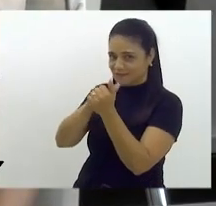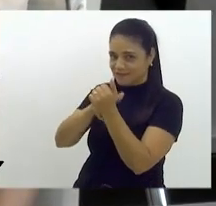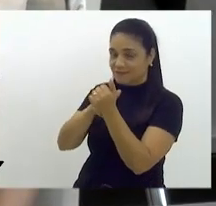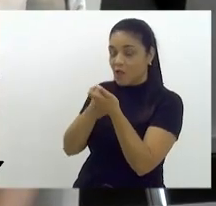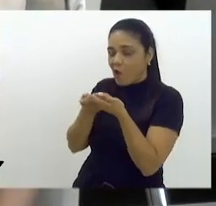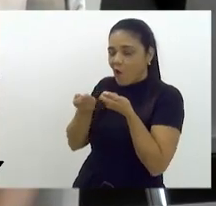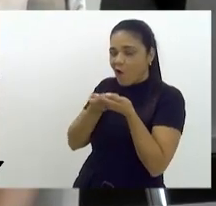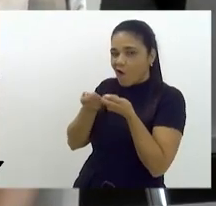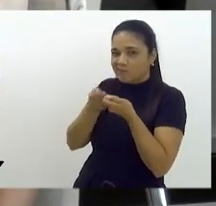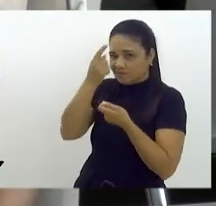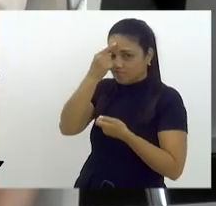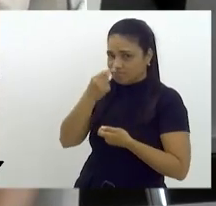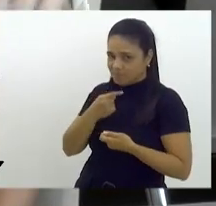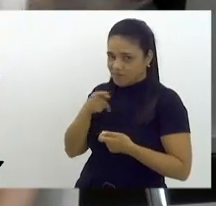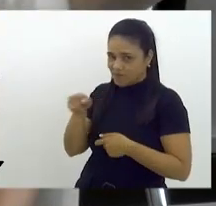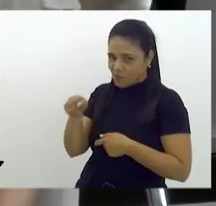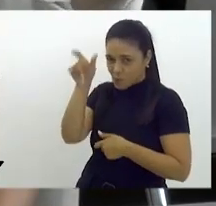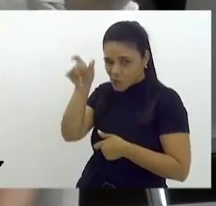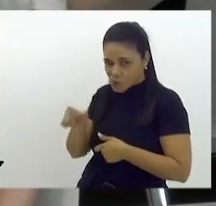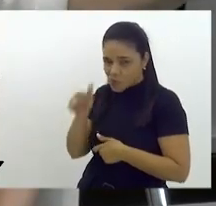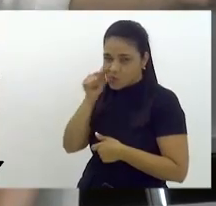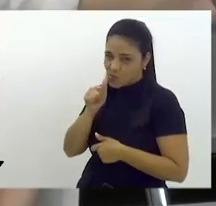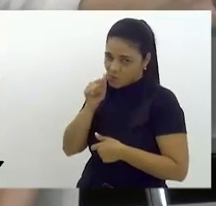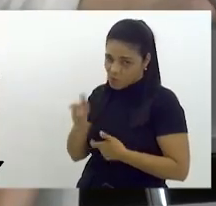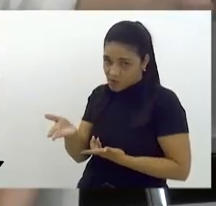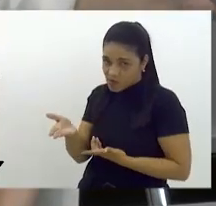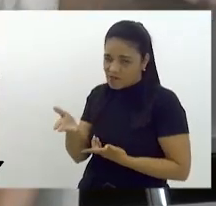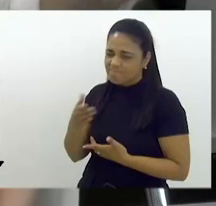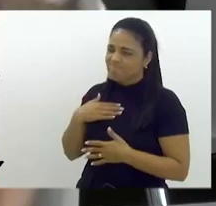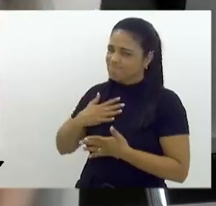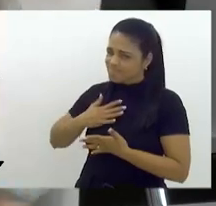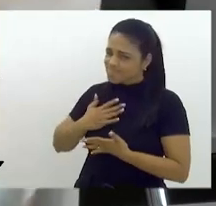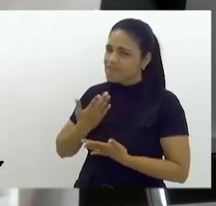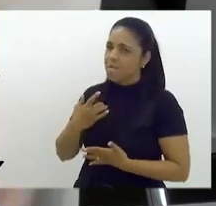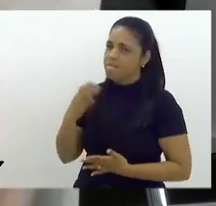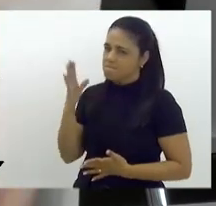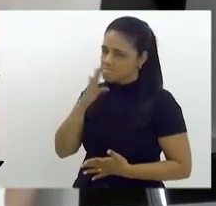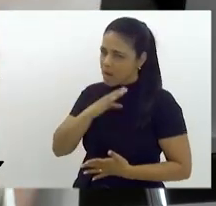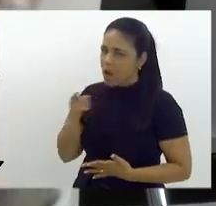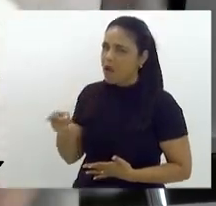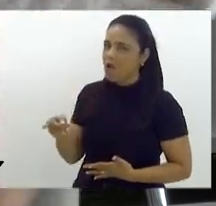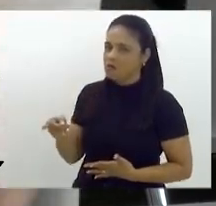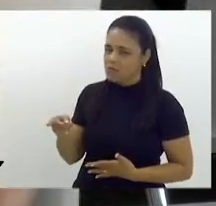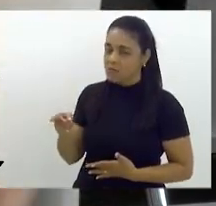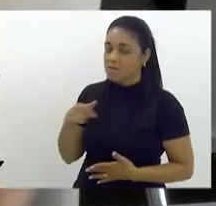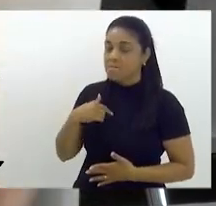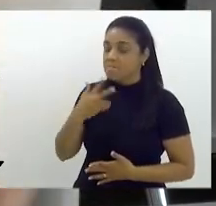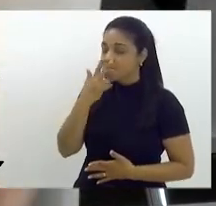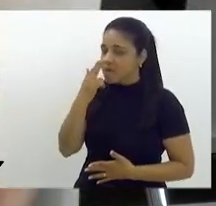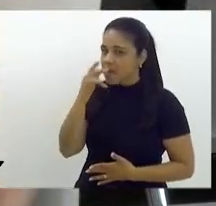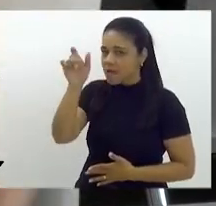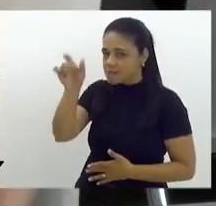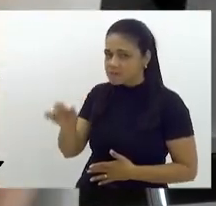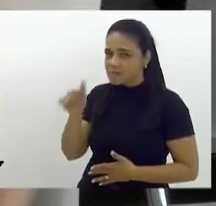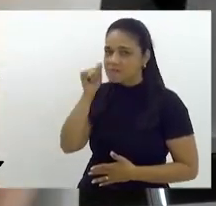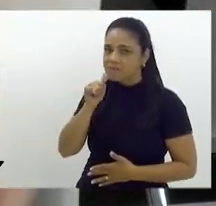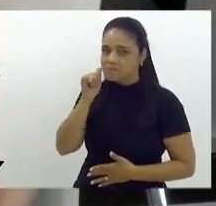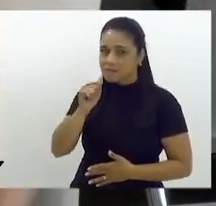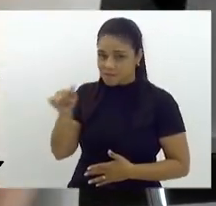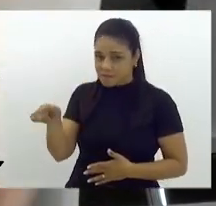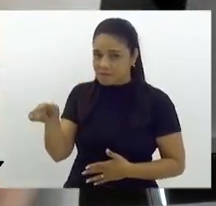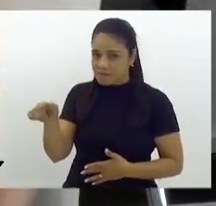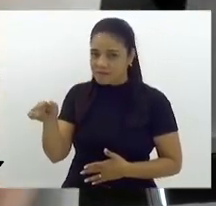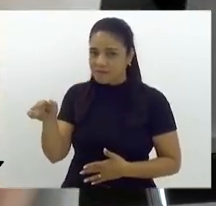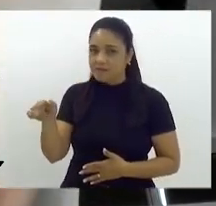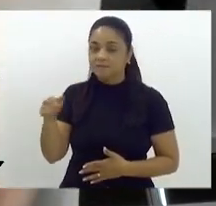fica controlando o perfil da vítima E aí é como olha como é perverso né como se a vítima tivesse dessa forma por uma deputada